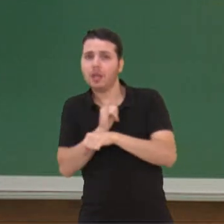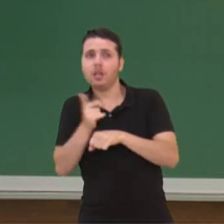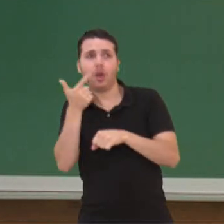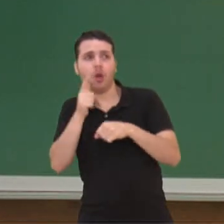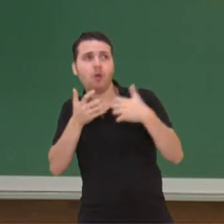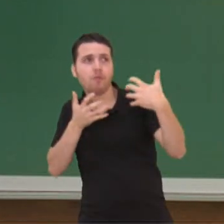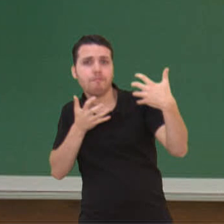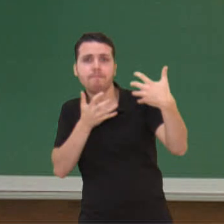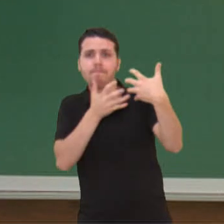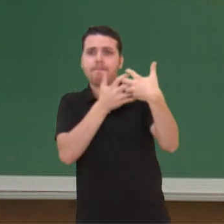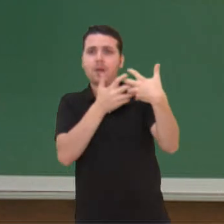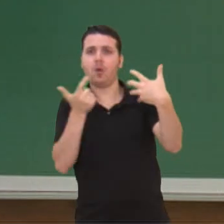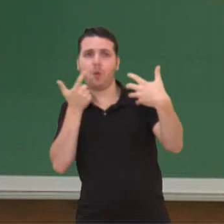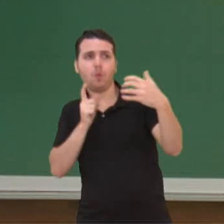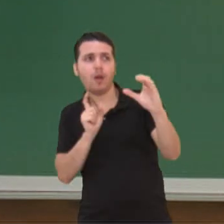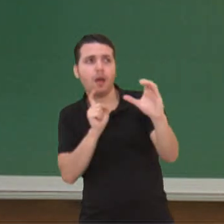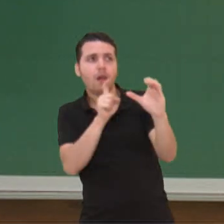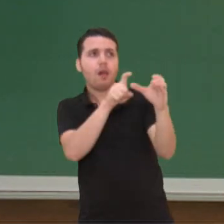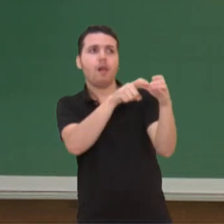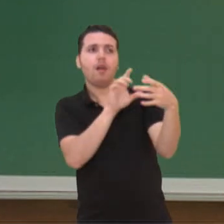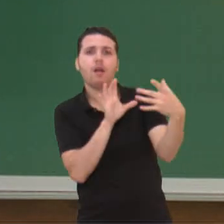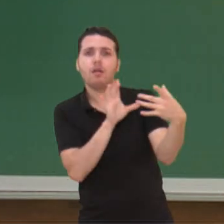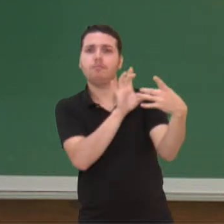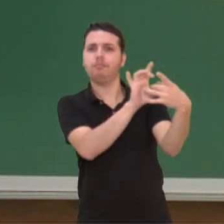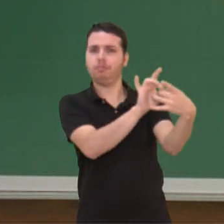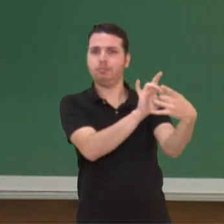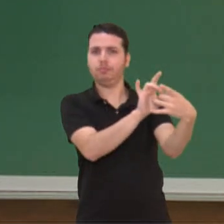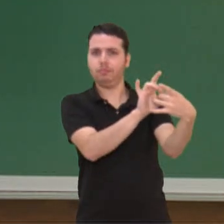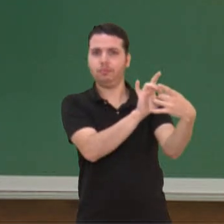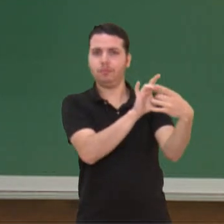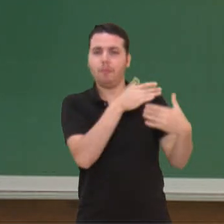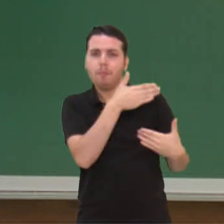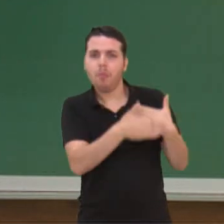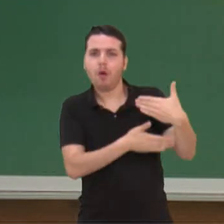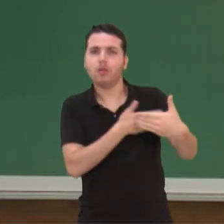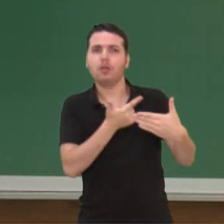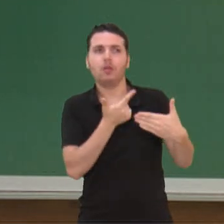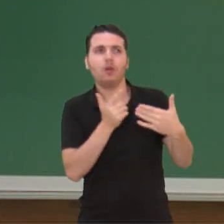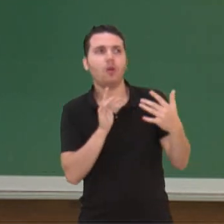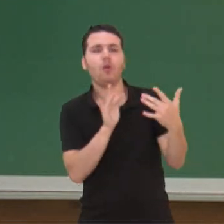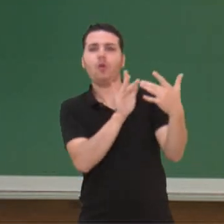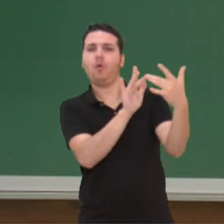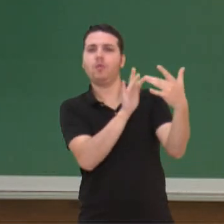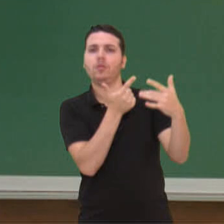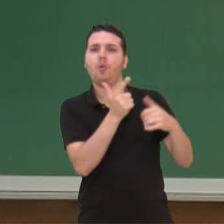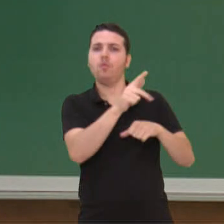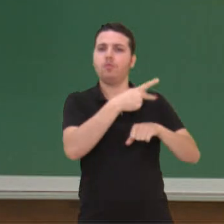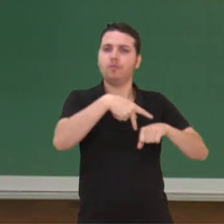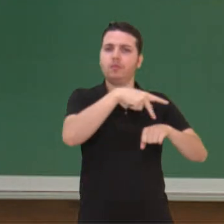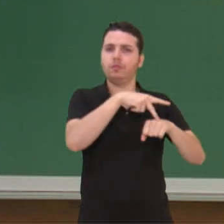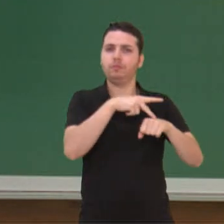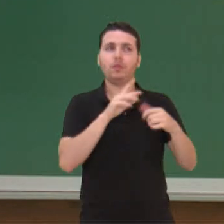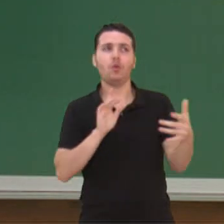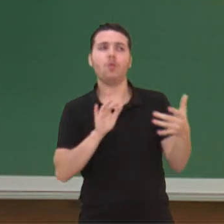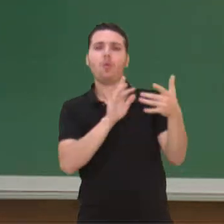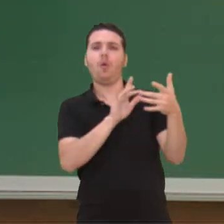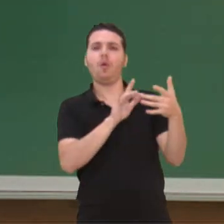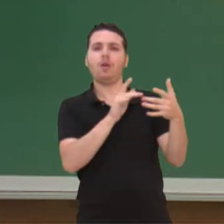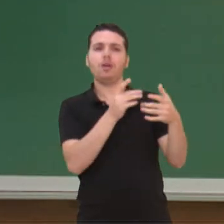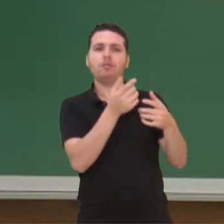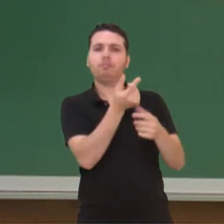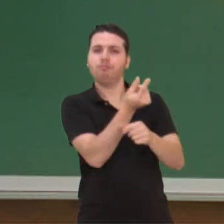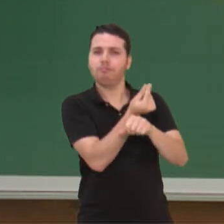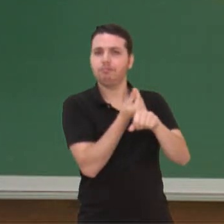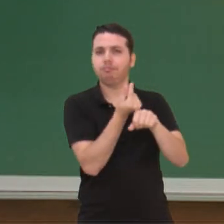inserir nesse processo, né? De conexão aí com outros países, de conexão com o mercado mundial.